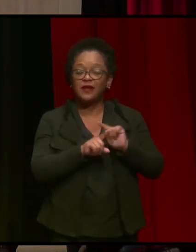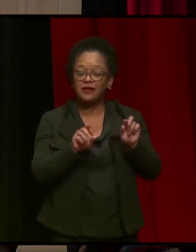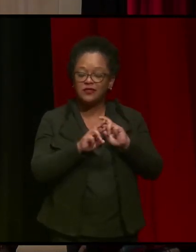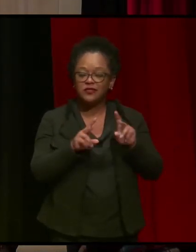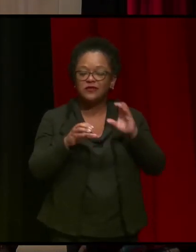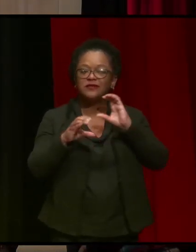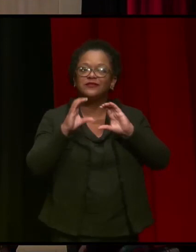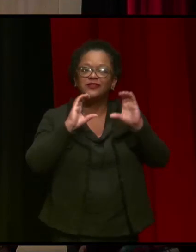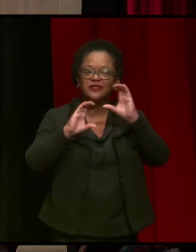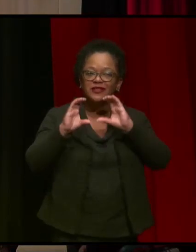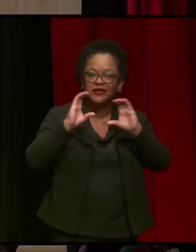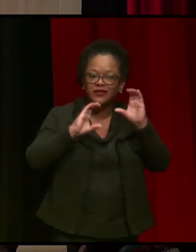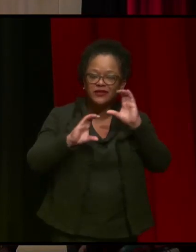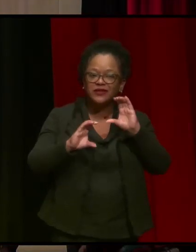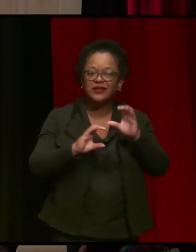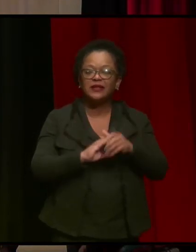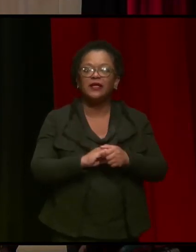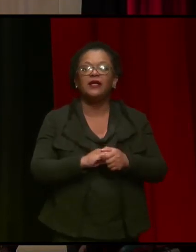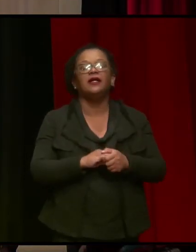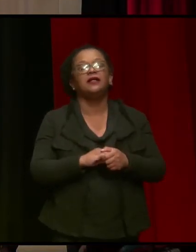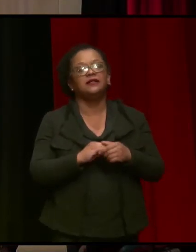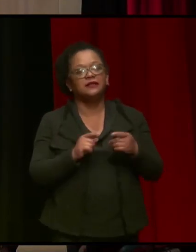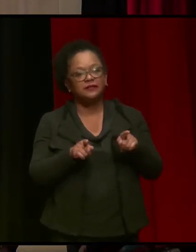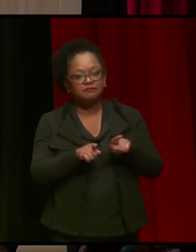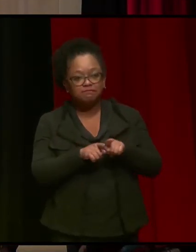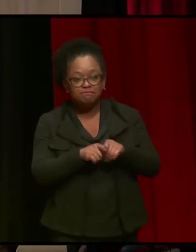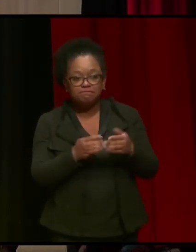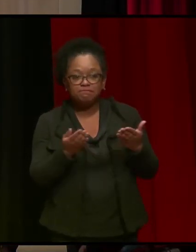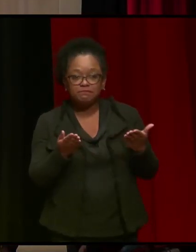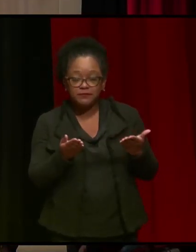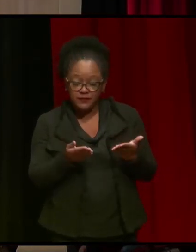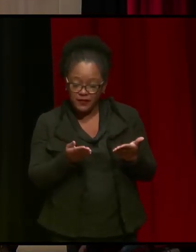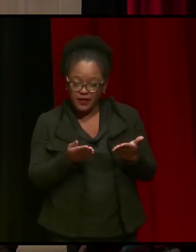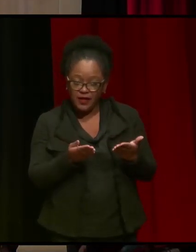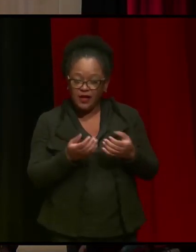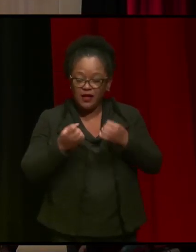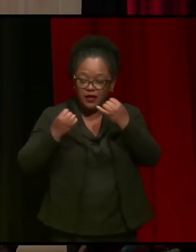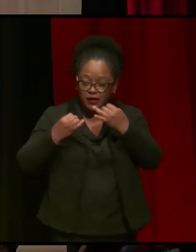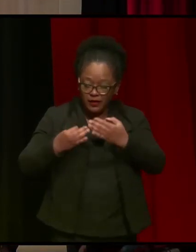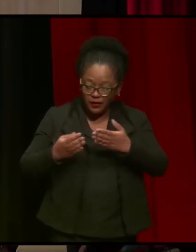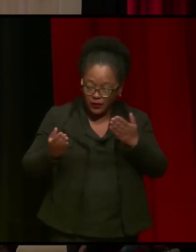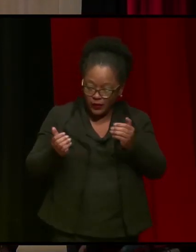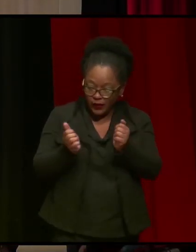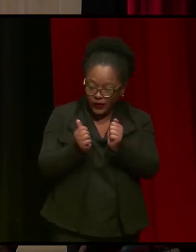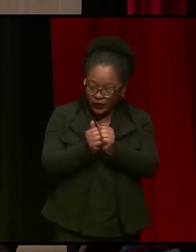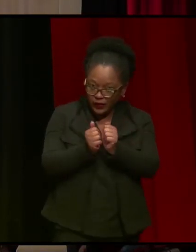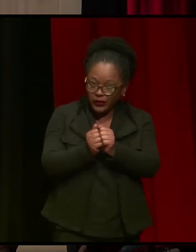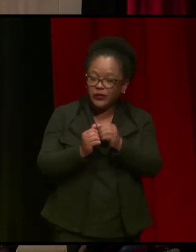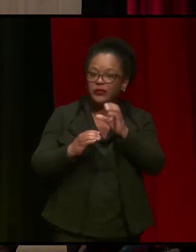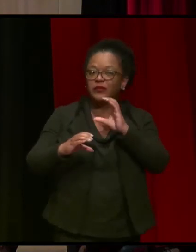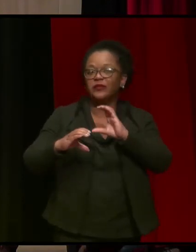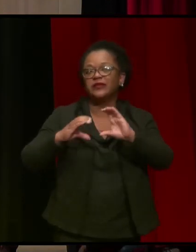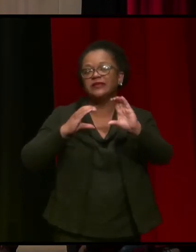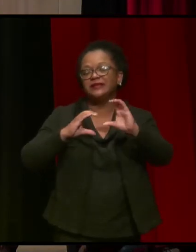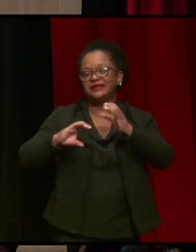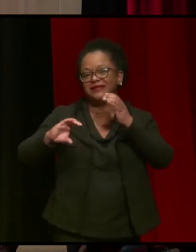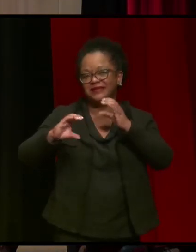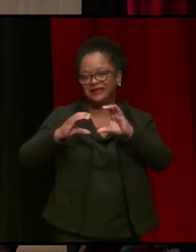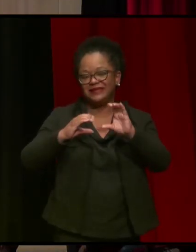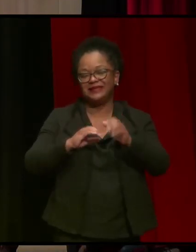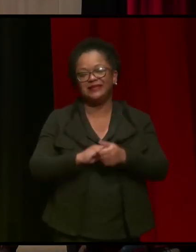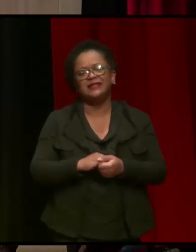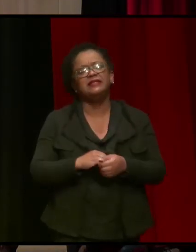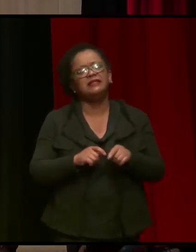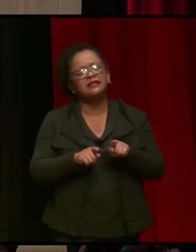cantando. Então, para o surdo, tu vai dizer, agora tem um momento que eles estão cantando. Tá vendo? É esse tipo de coisa que tem que fazer com o